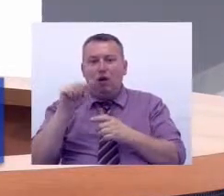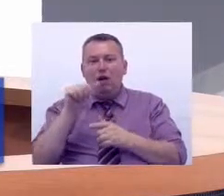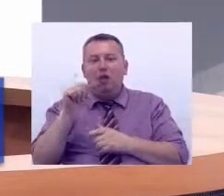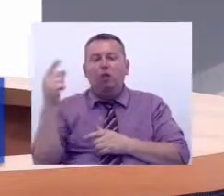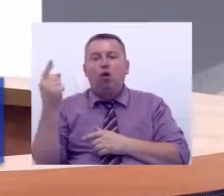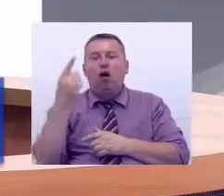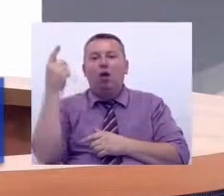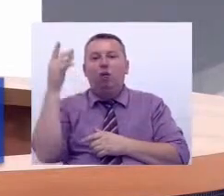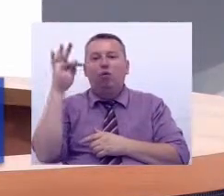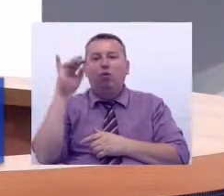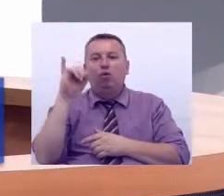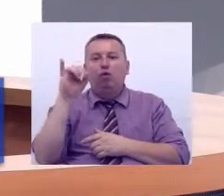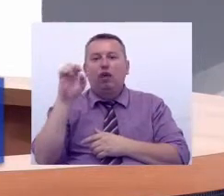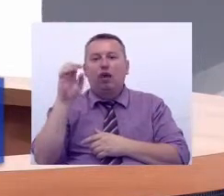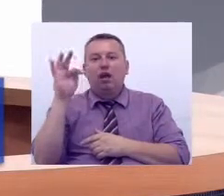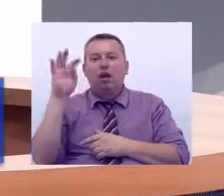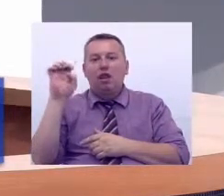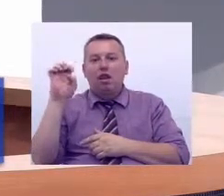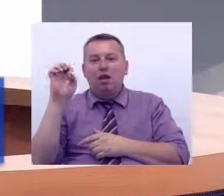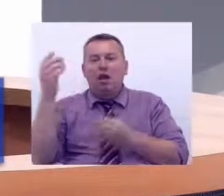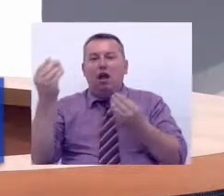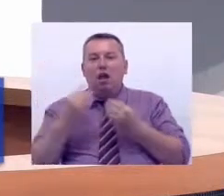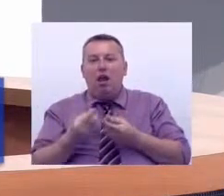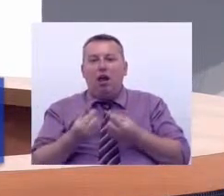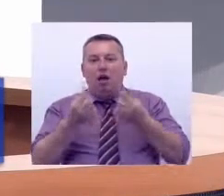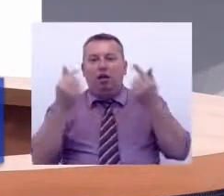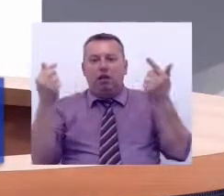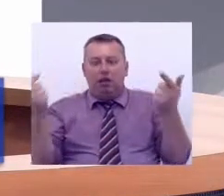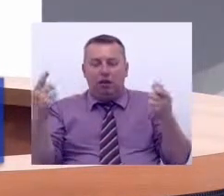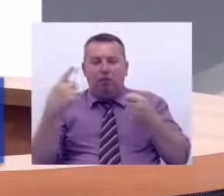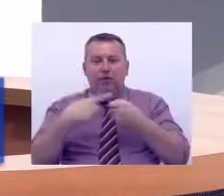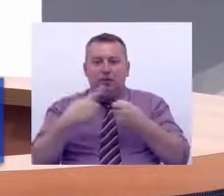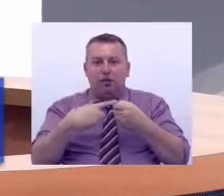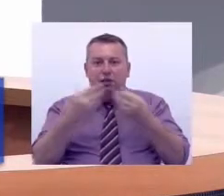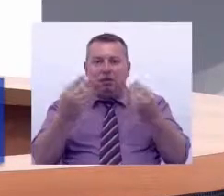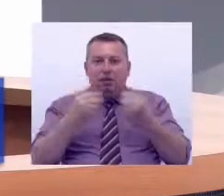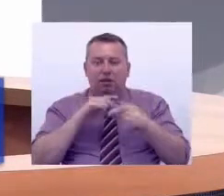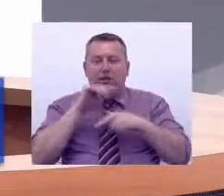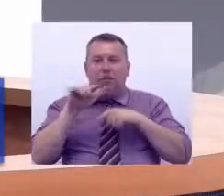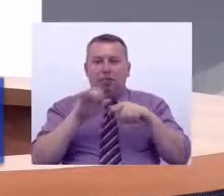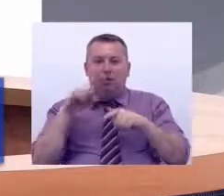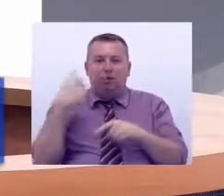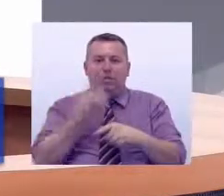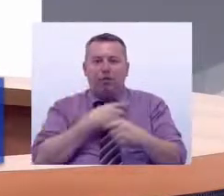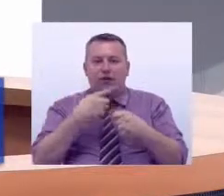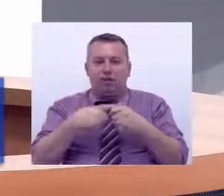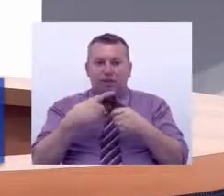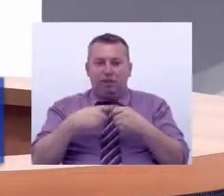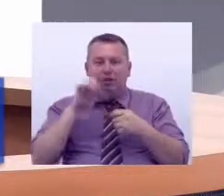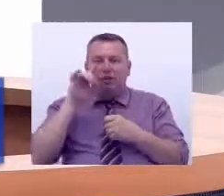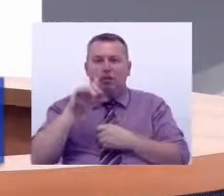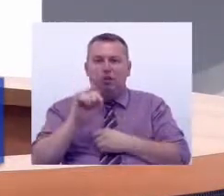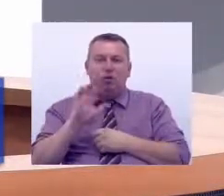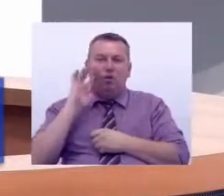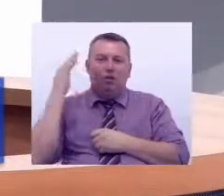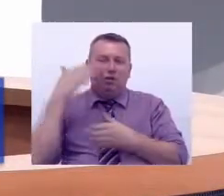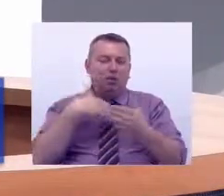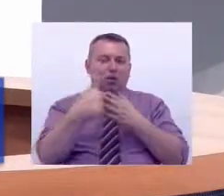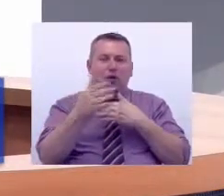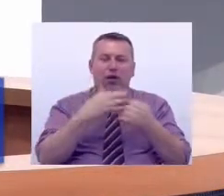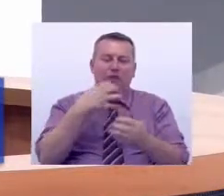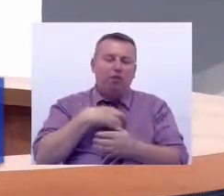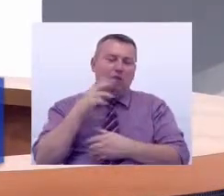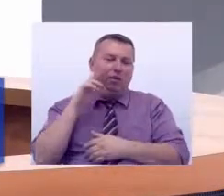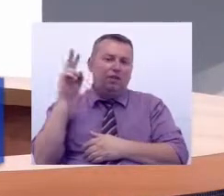importante, porque gera riqueza para a nossa cidade, gera emprego para a nossa cidade. Então, sob qualquer aspecto que a gente olhar,